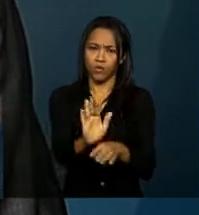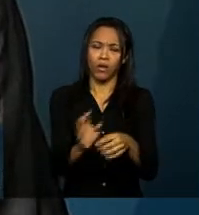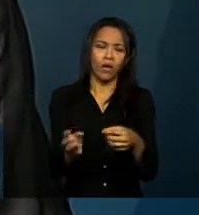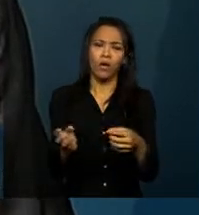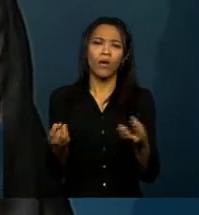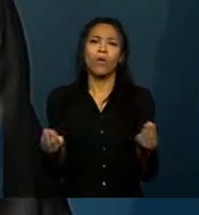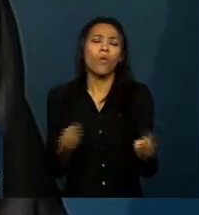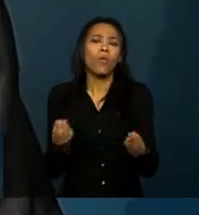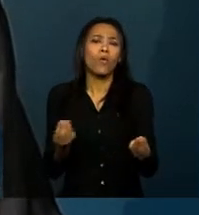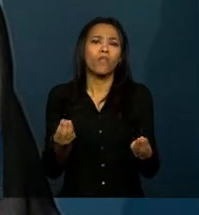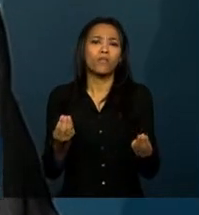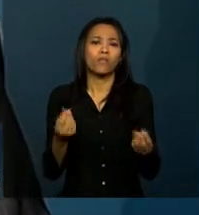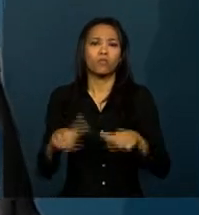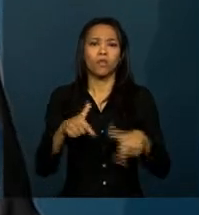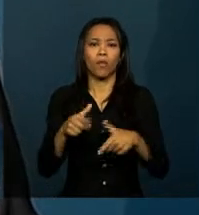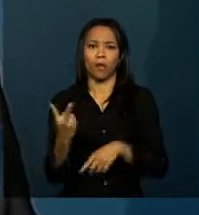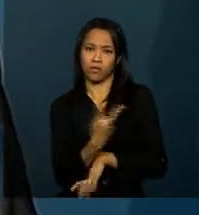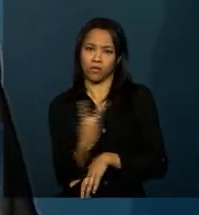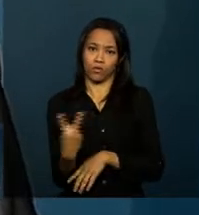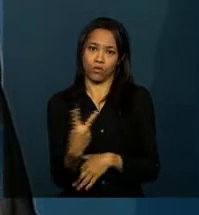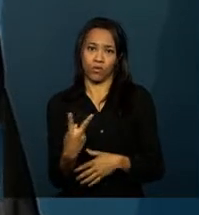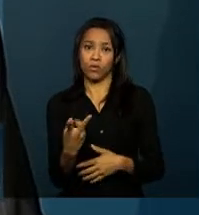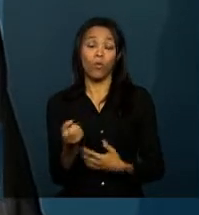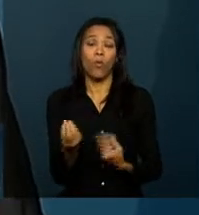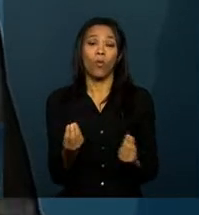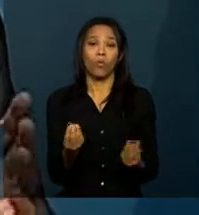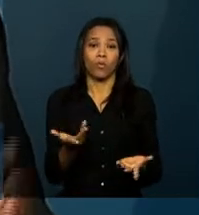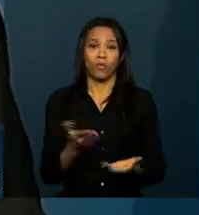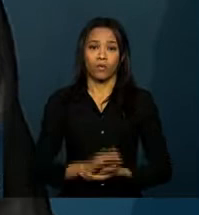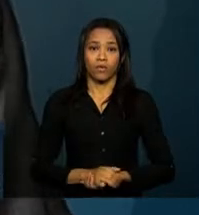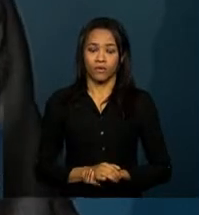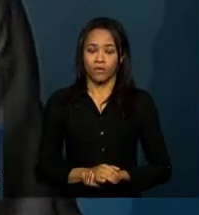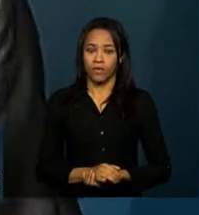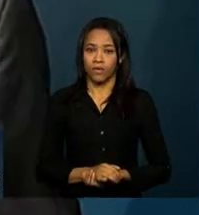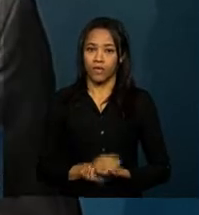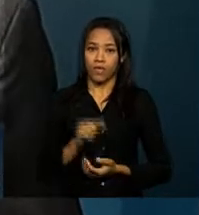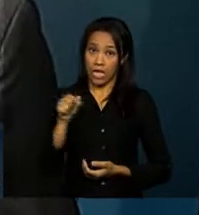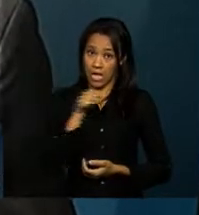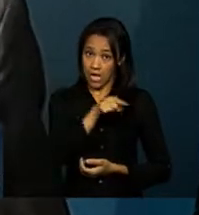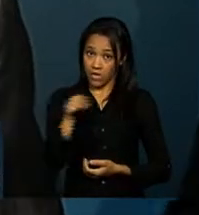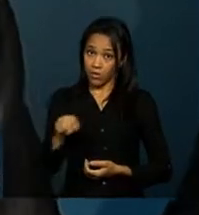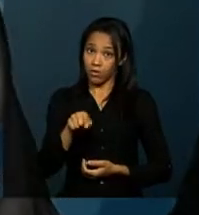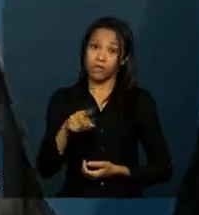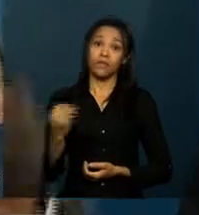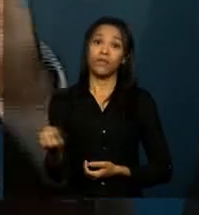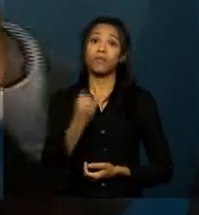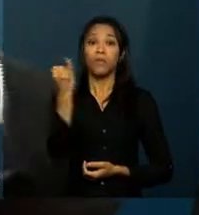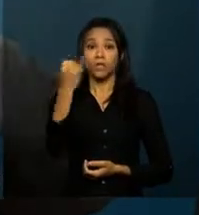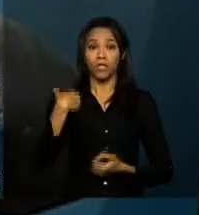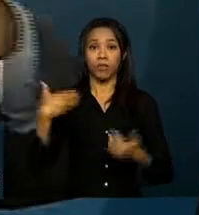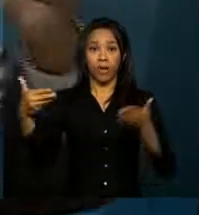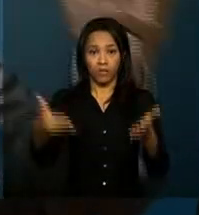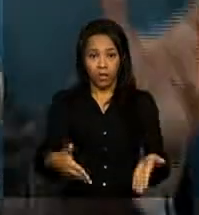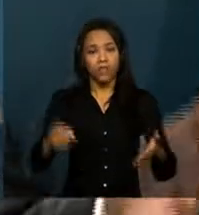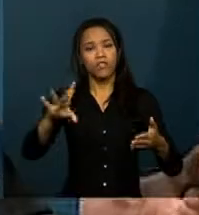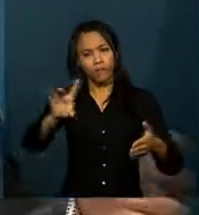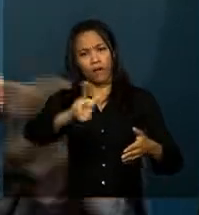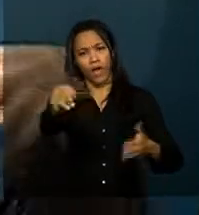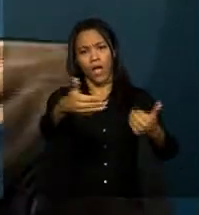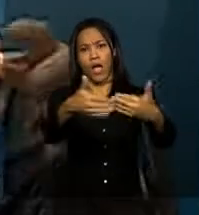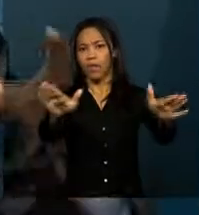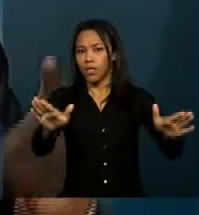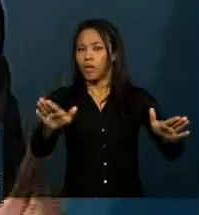queria saber como é que eles vão fazer isso, como é que vocês estão vendo o papel deles. Todo mundo, aliás, eles têm uma participação fundamental, nós vamos estar abrindo para a